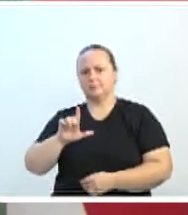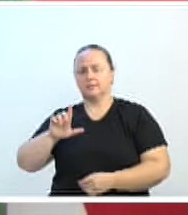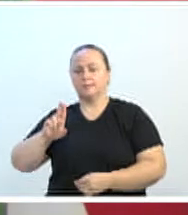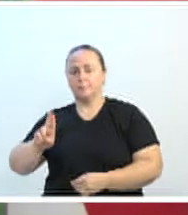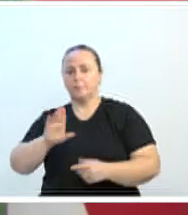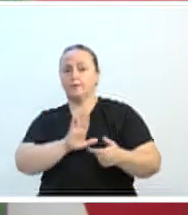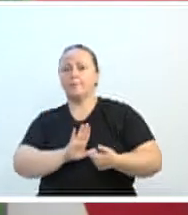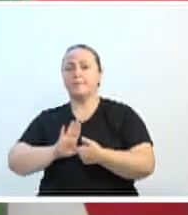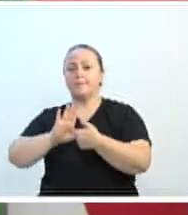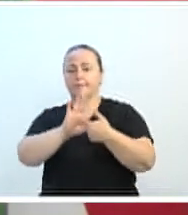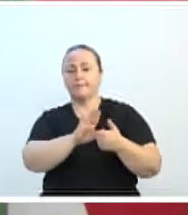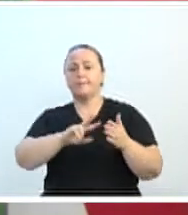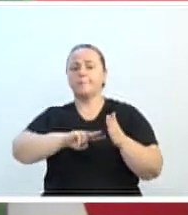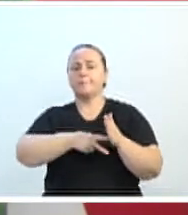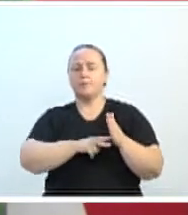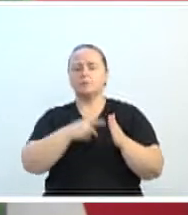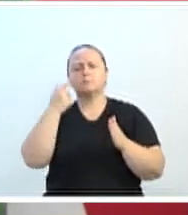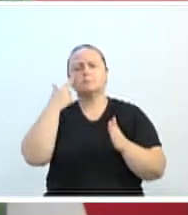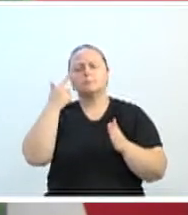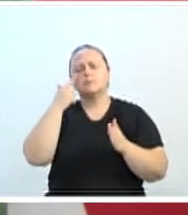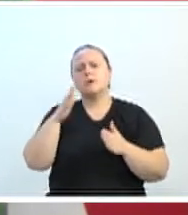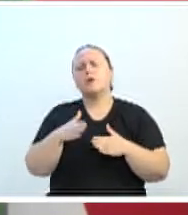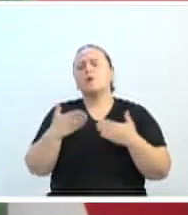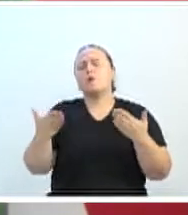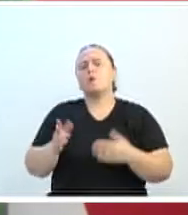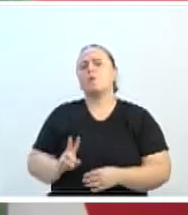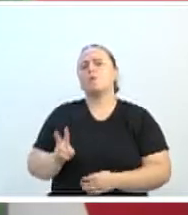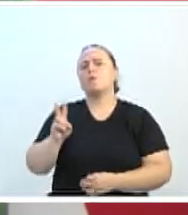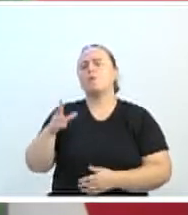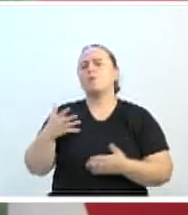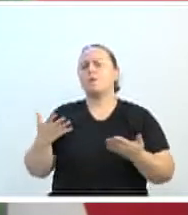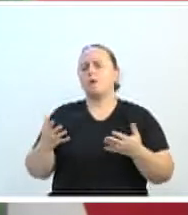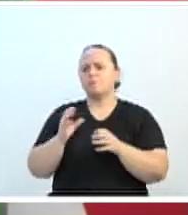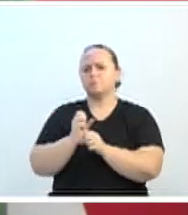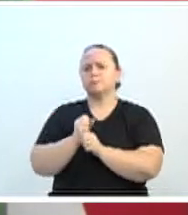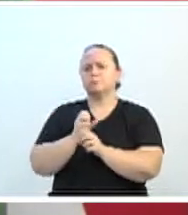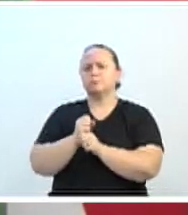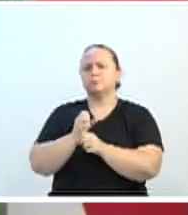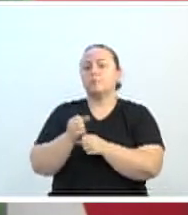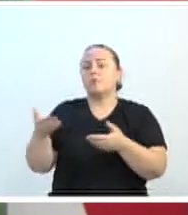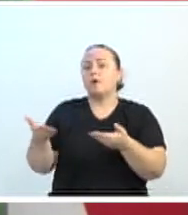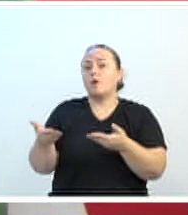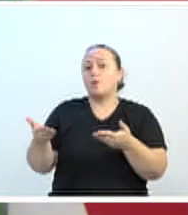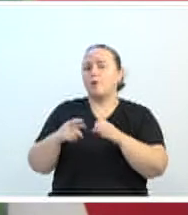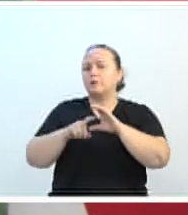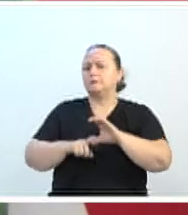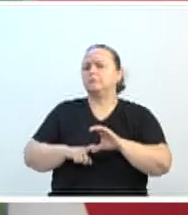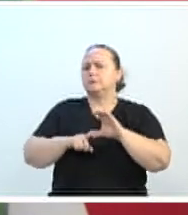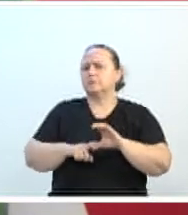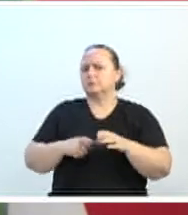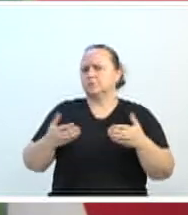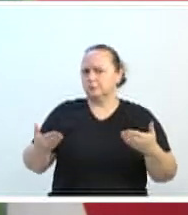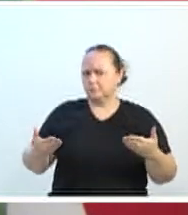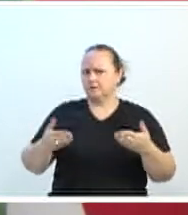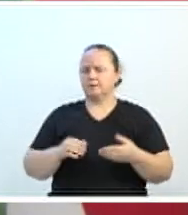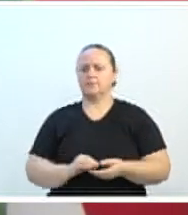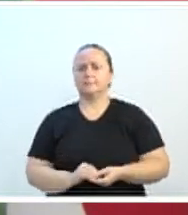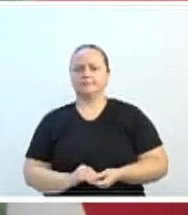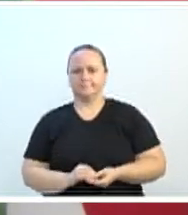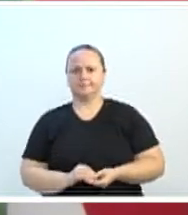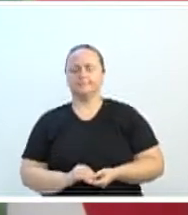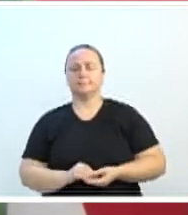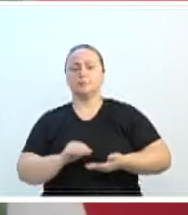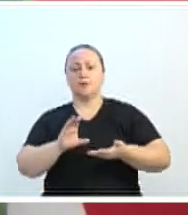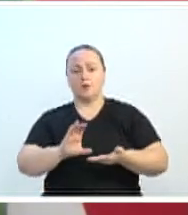sindicato esses números que dizem respeito ao cálculo atuarial. Inclusive hoje, o próprio conselho do SBLU